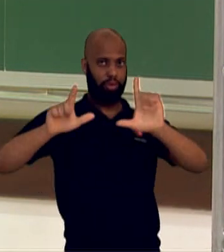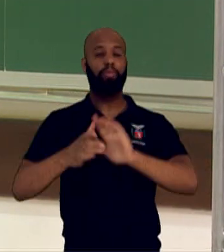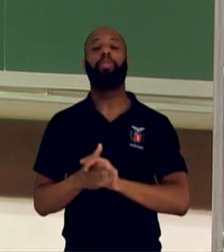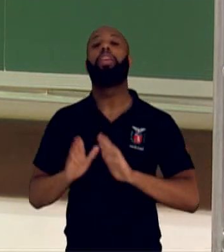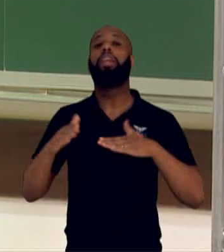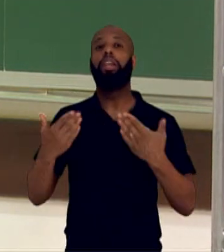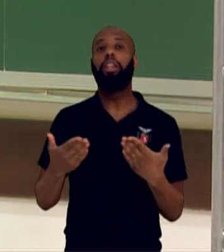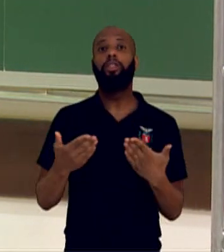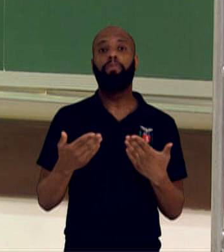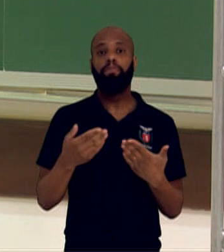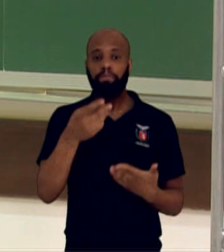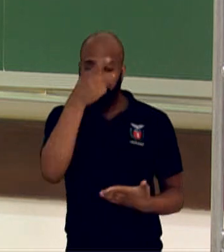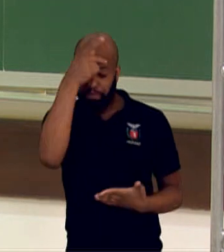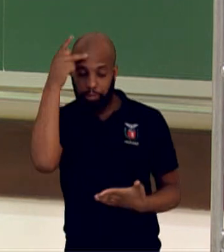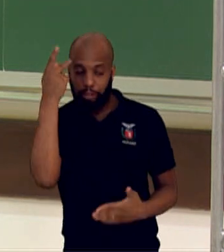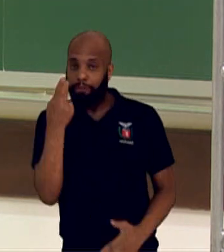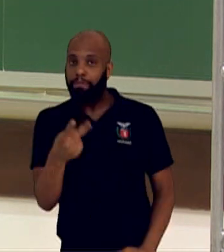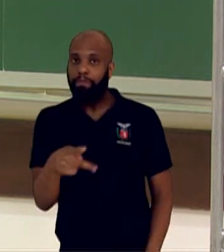eles